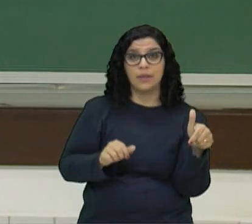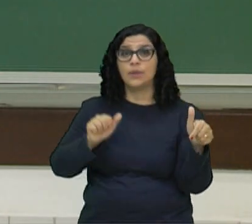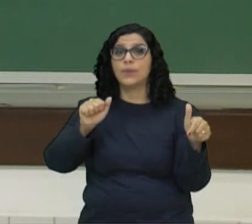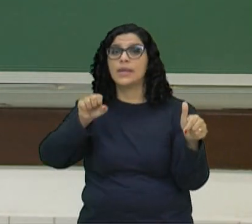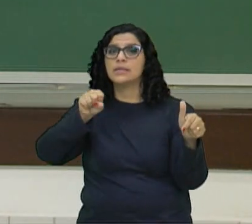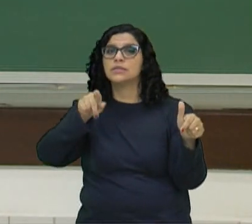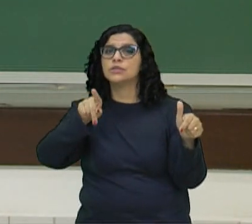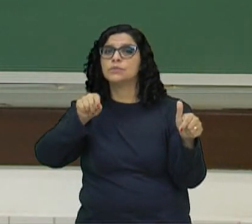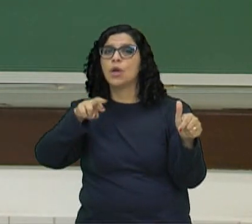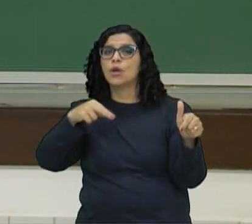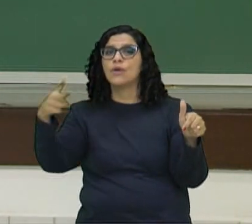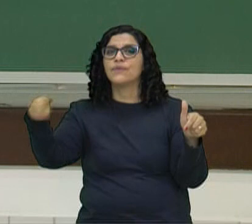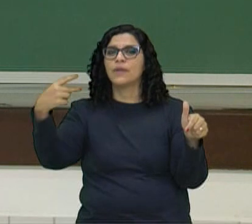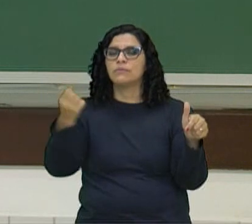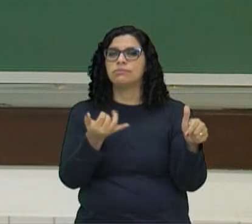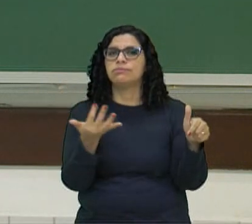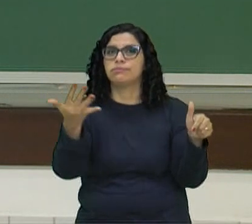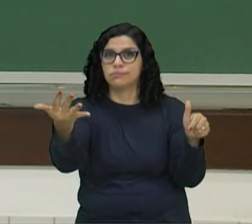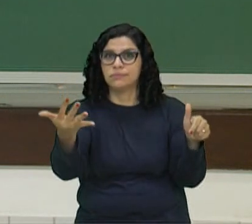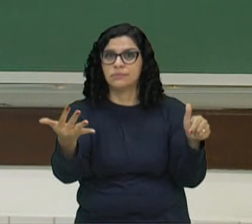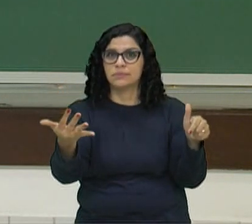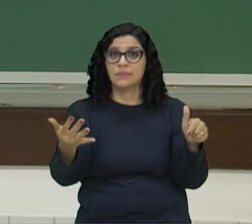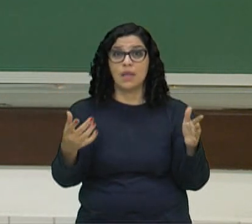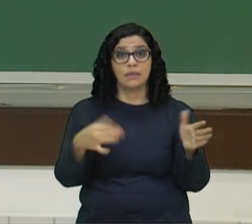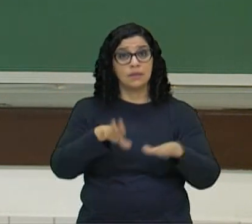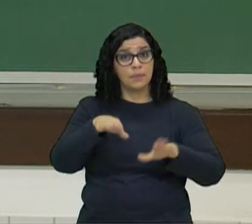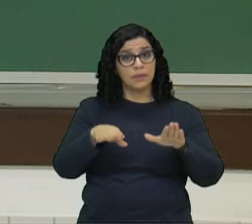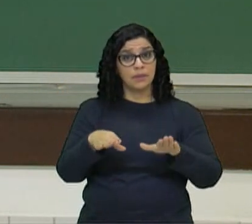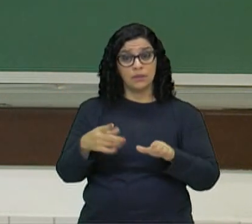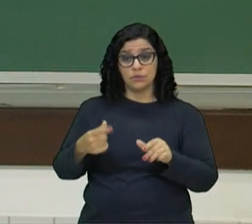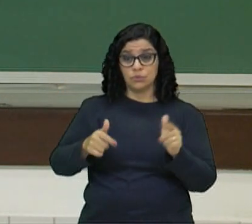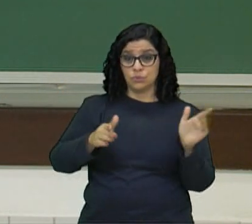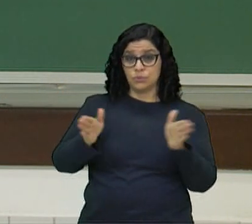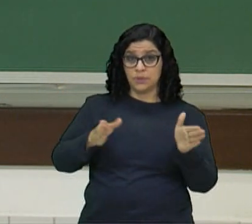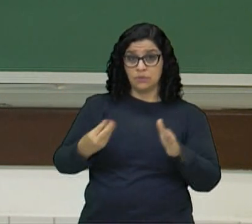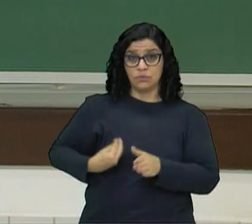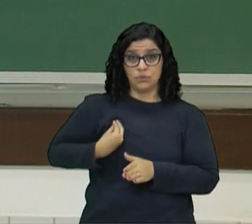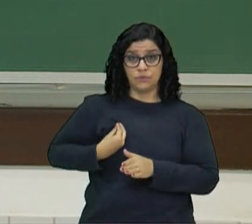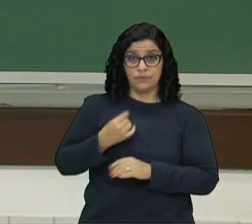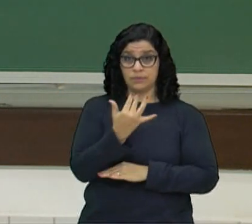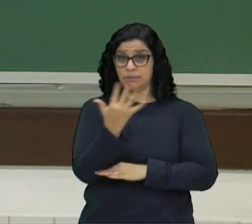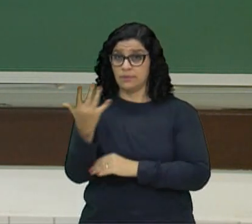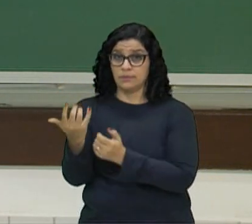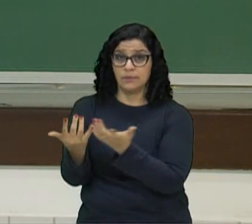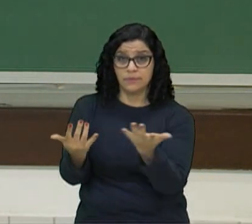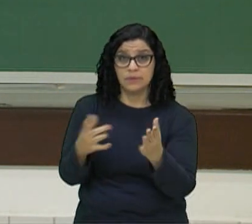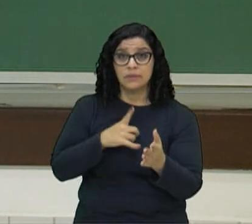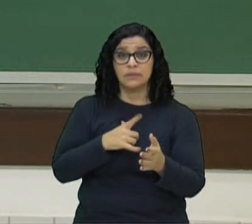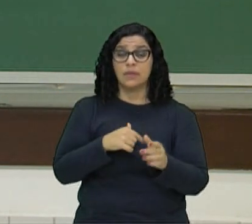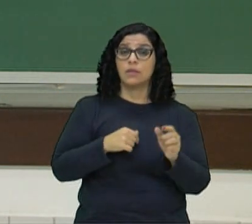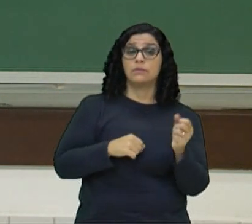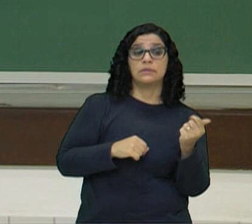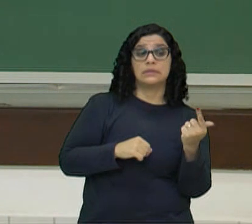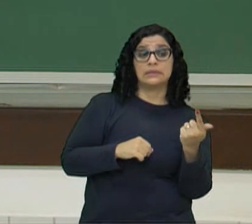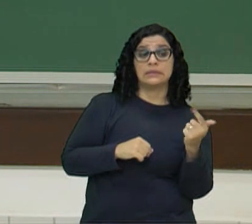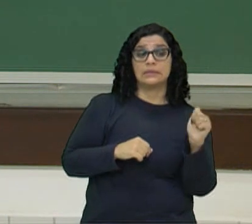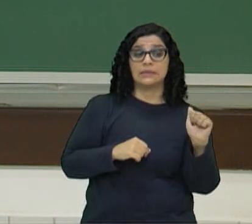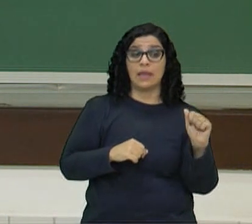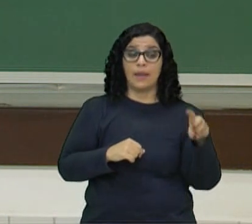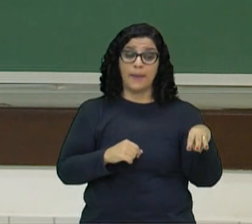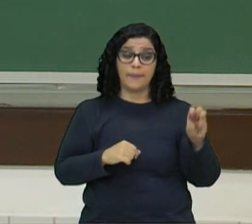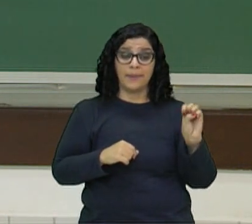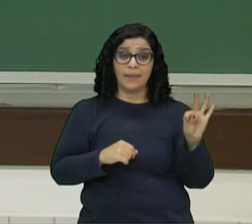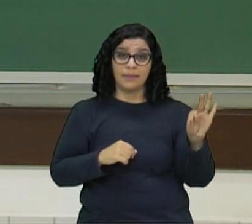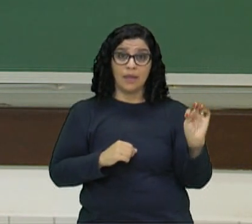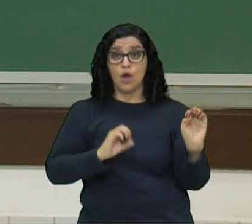pelo vento. Conforme a época de vida da planta, a gente vai ter ou gametas ou esporos, tá